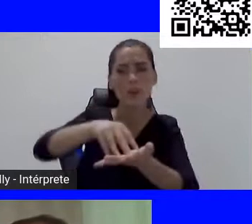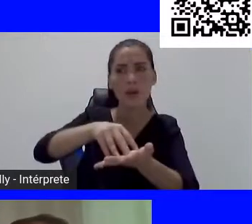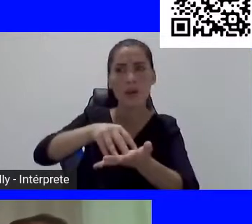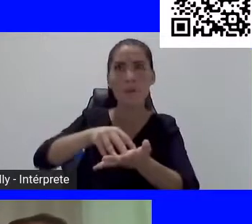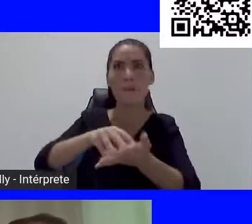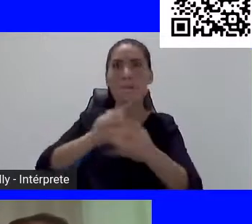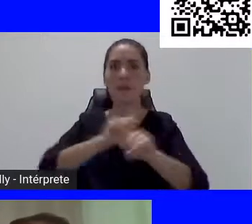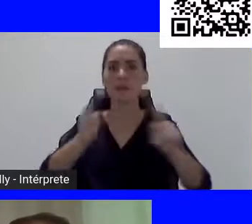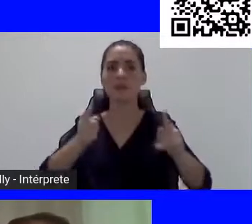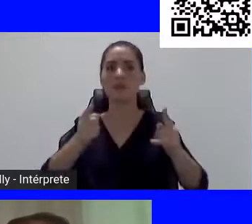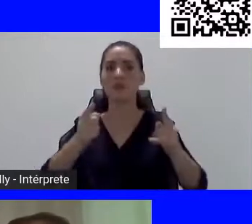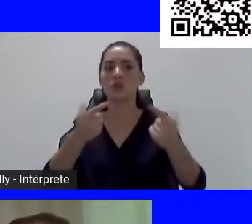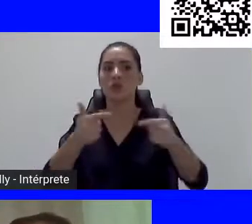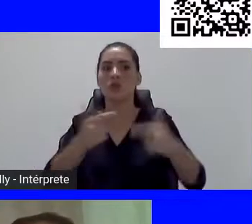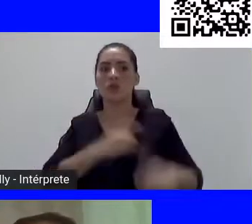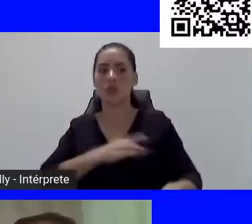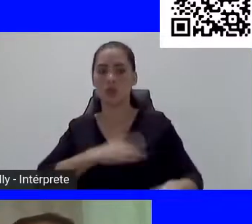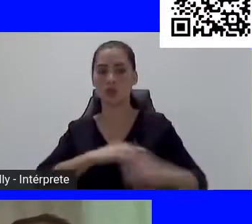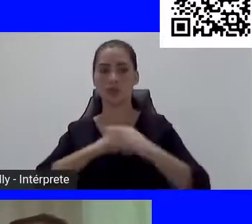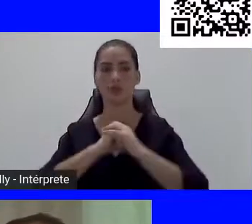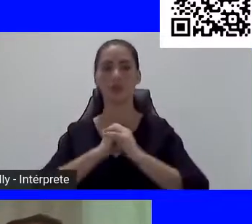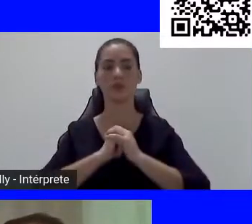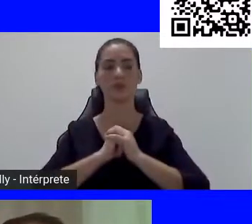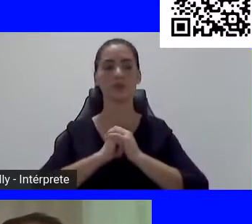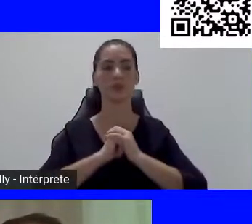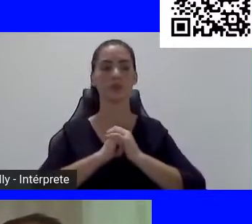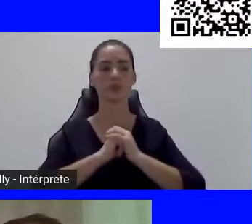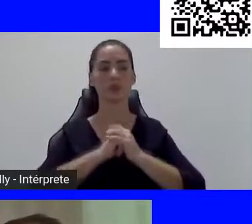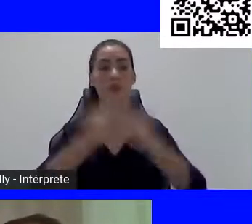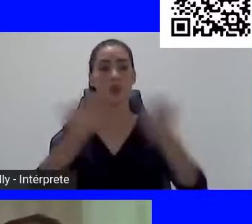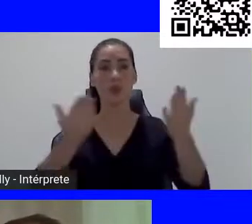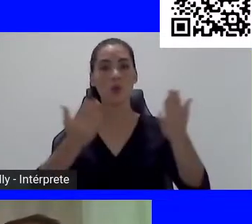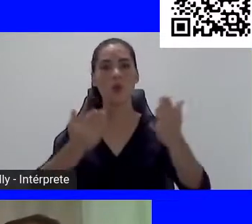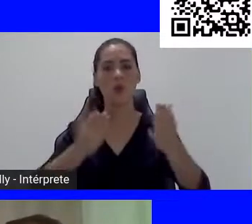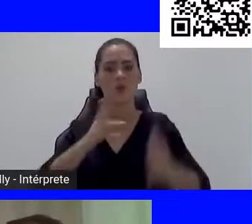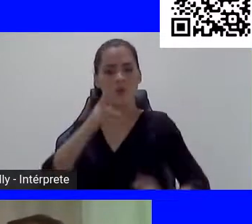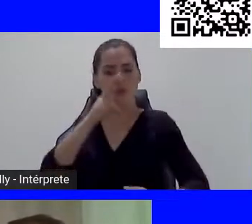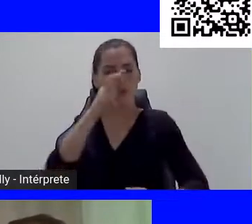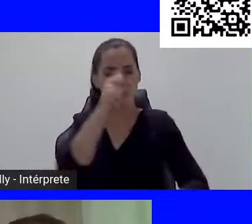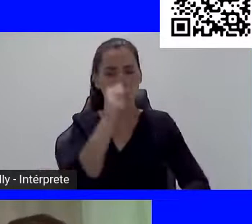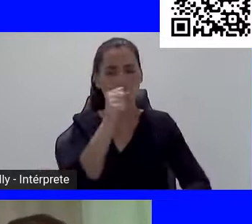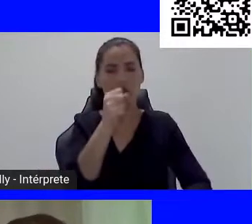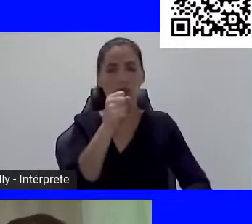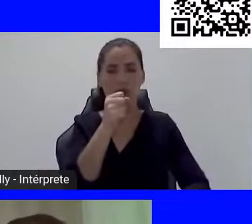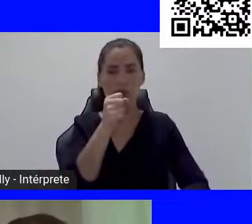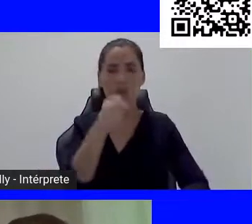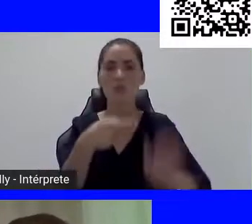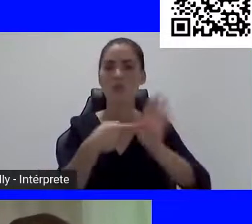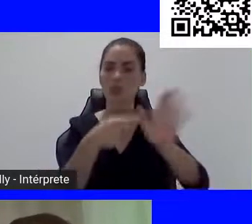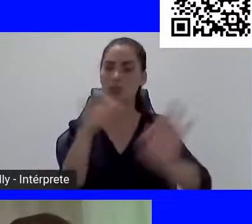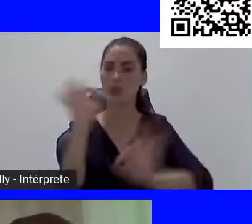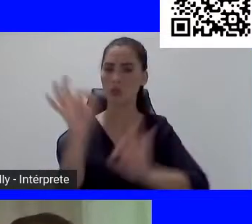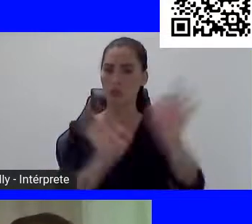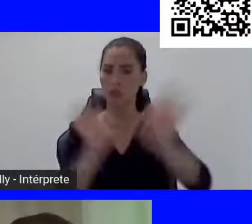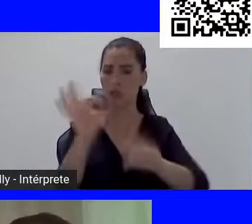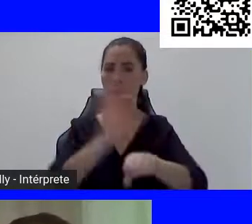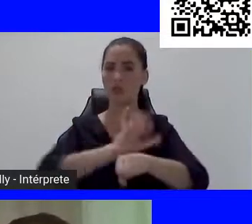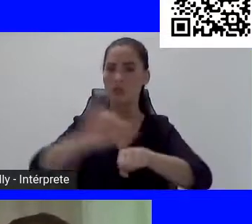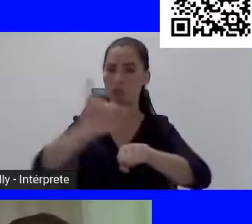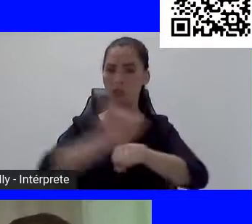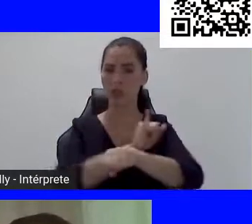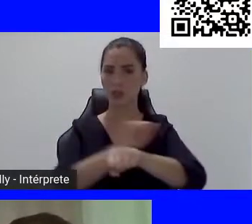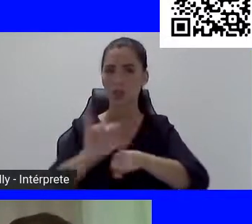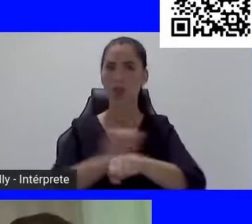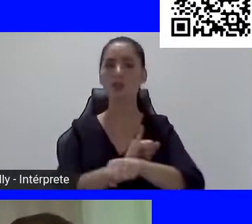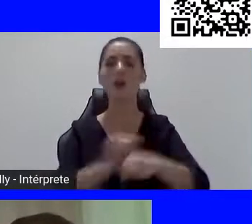Com força popular, com diálogo, mostrando num planejamento estratégico onde nós queremos chegar na